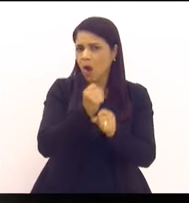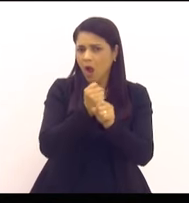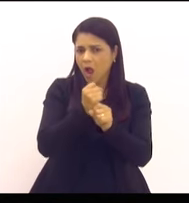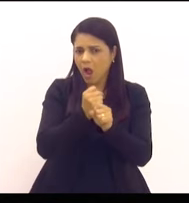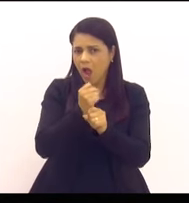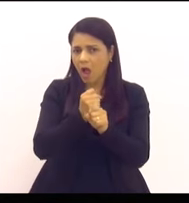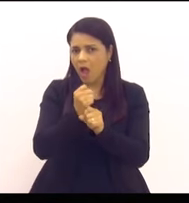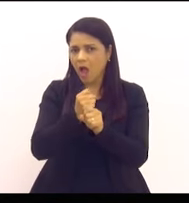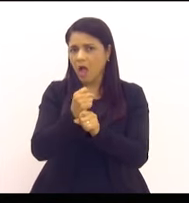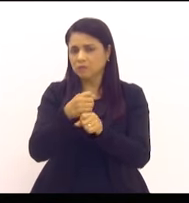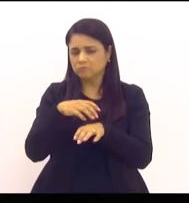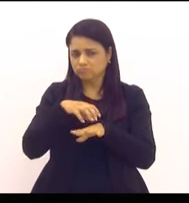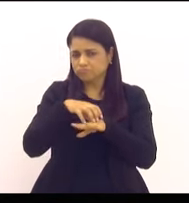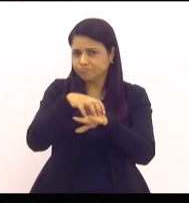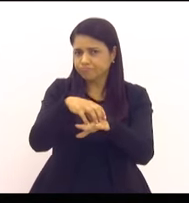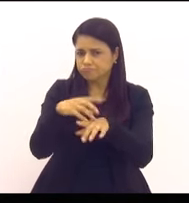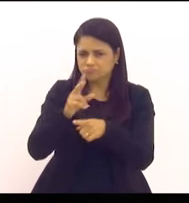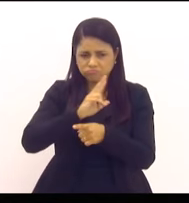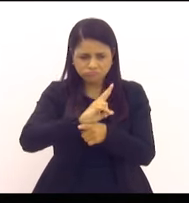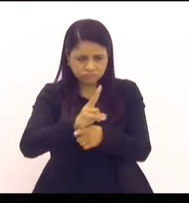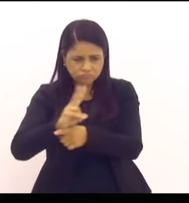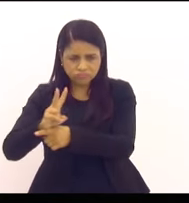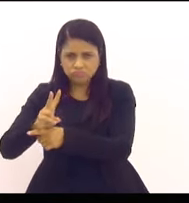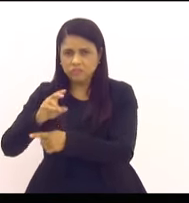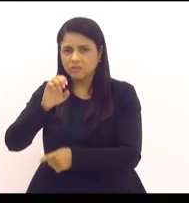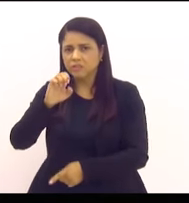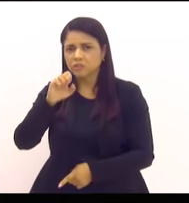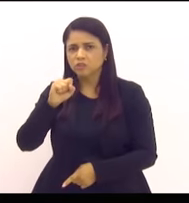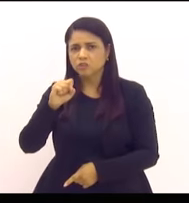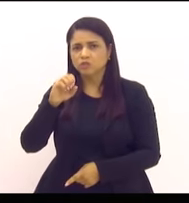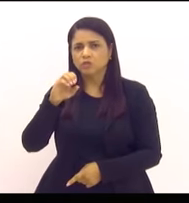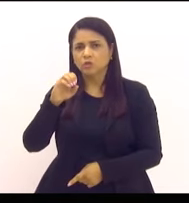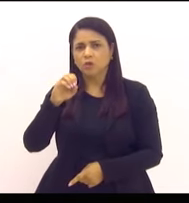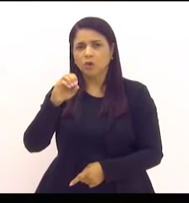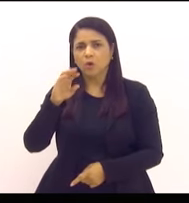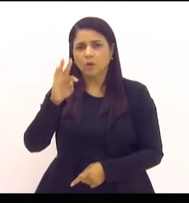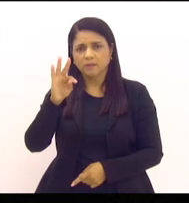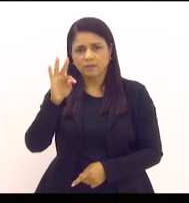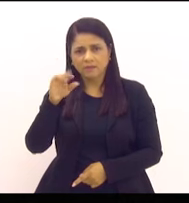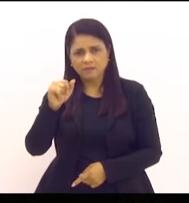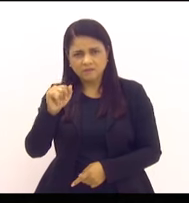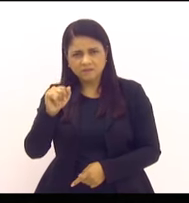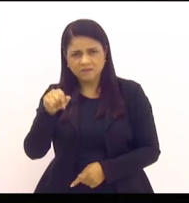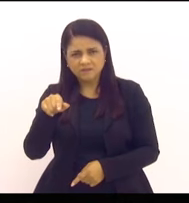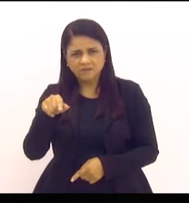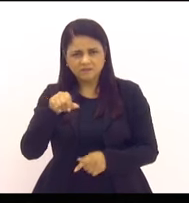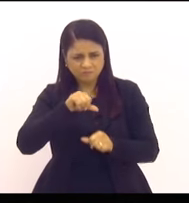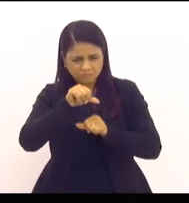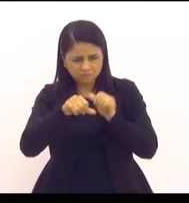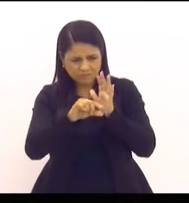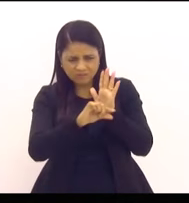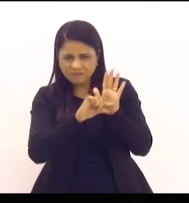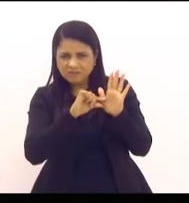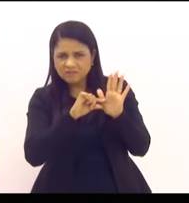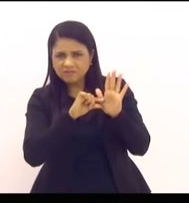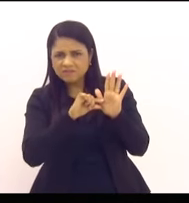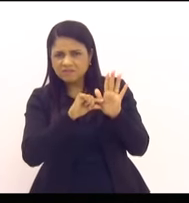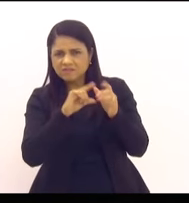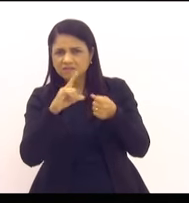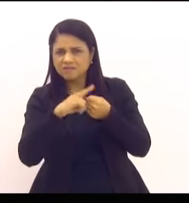tão importante para ser alterado na mensagem que Vossa Excelência encaminhou? Alterar para mais